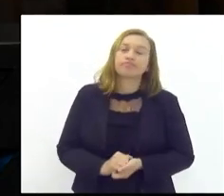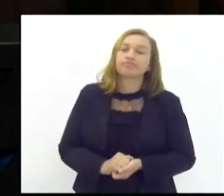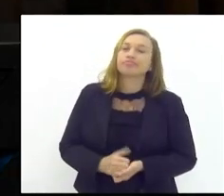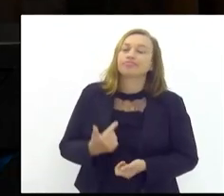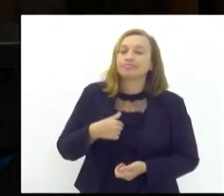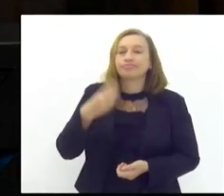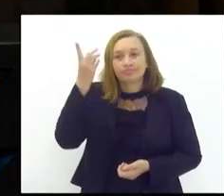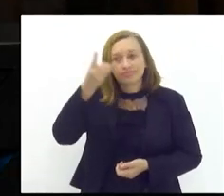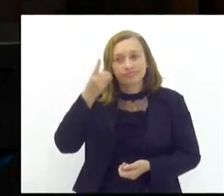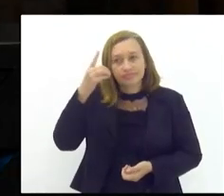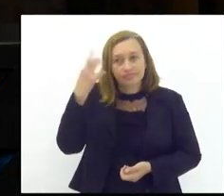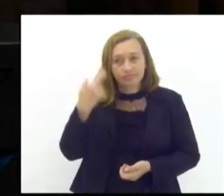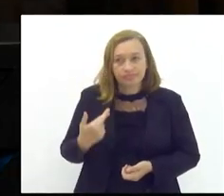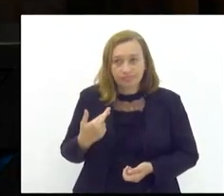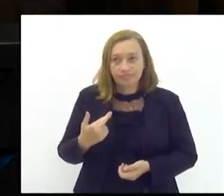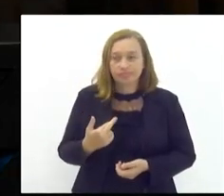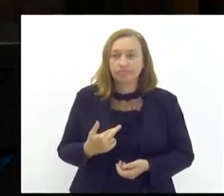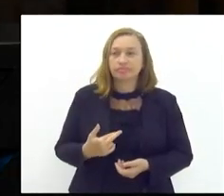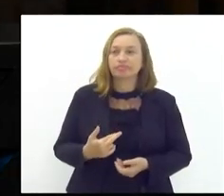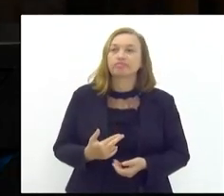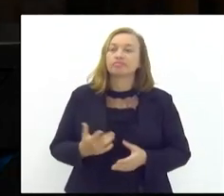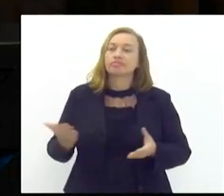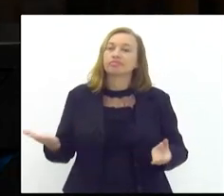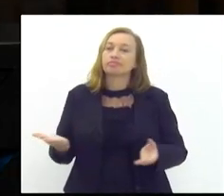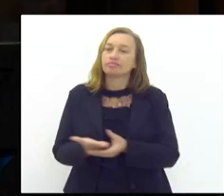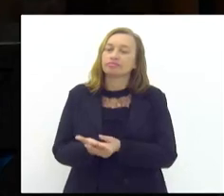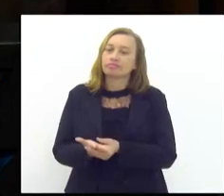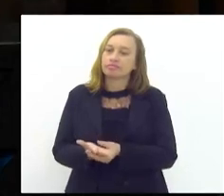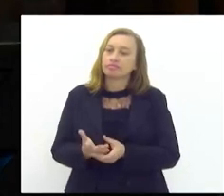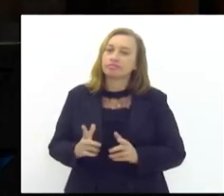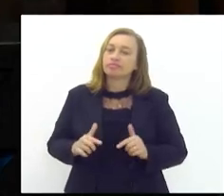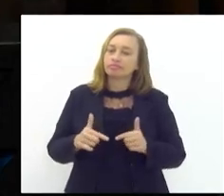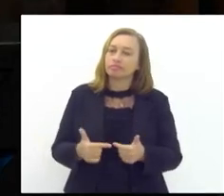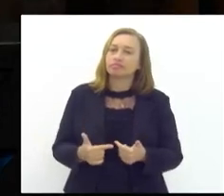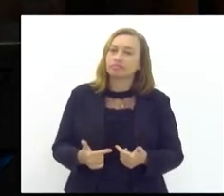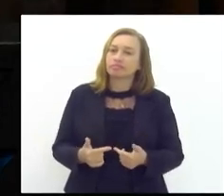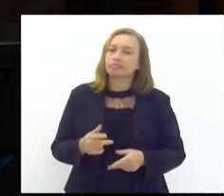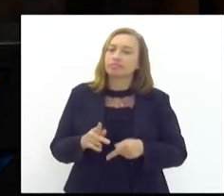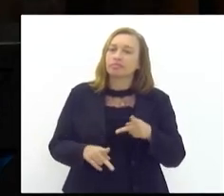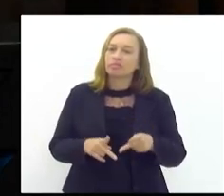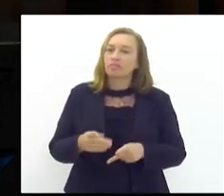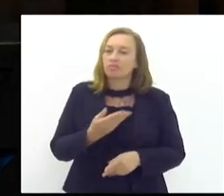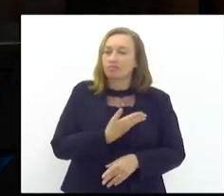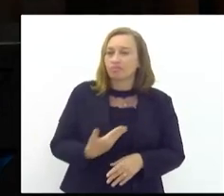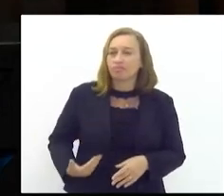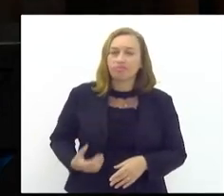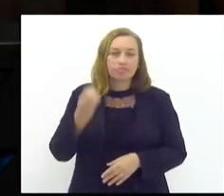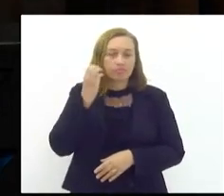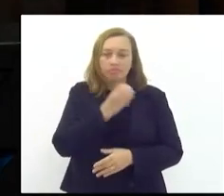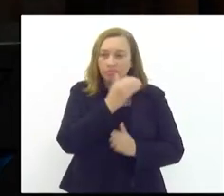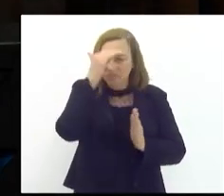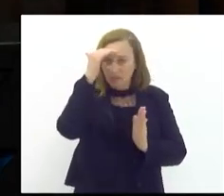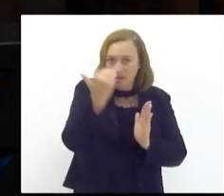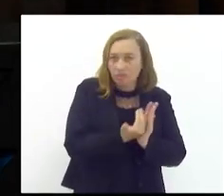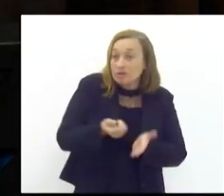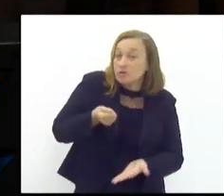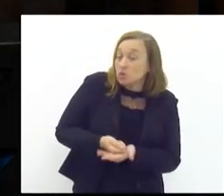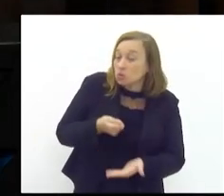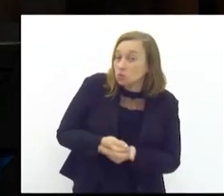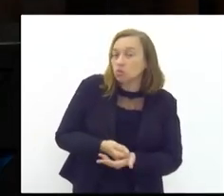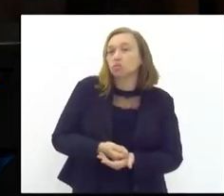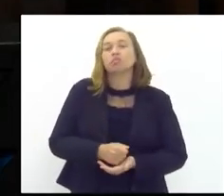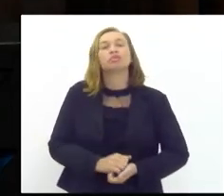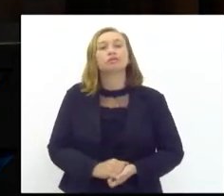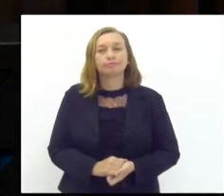eu e a deputada Renata Souza entramos com uma ação popular para obrigar que o governador Cláudio Castro contra a lei para obrigar que ele